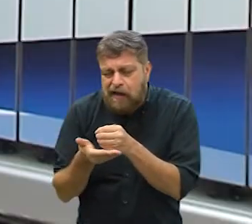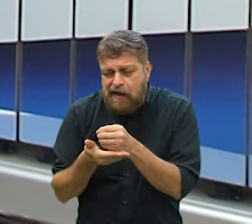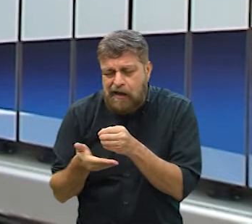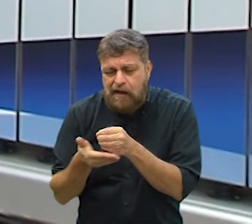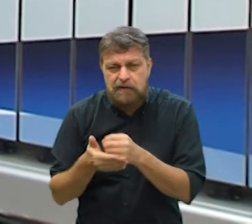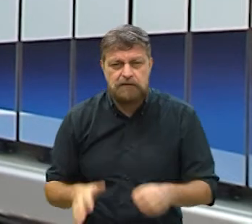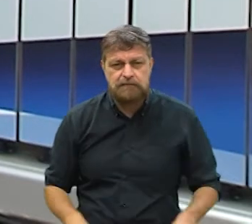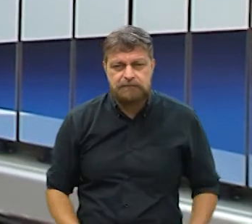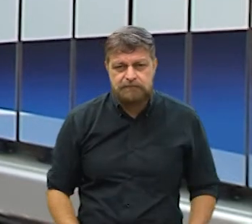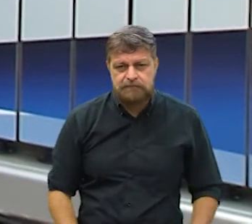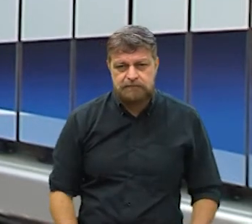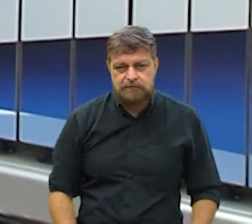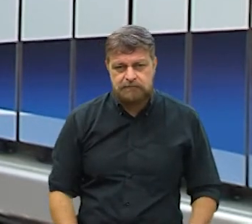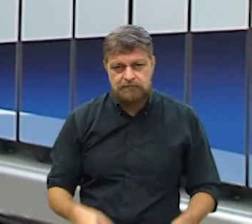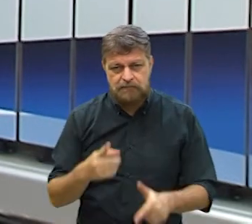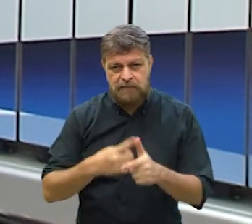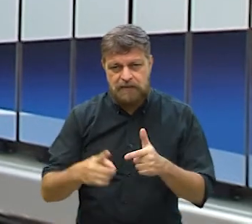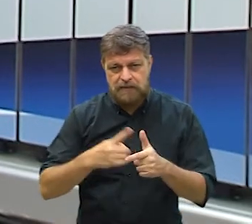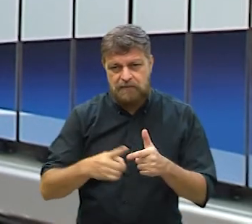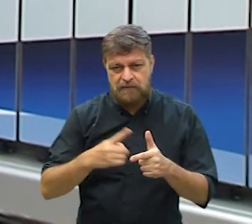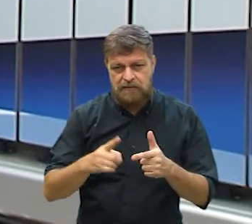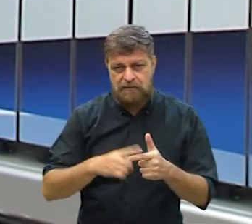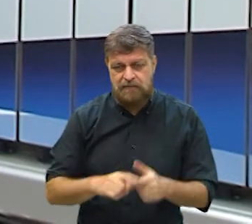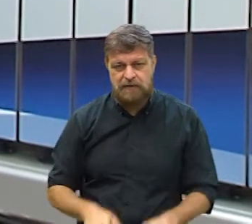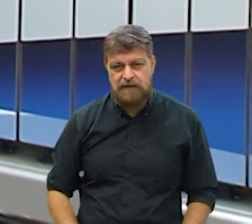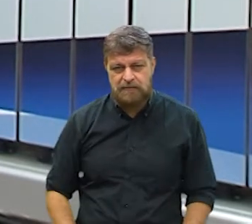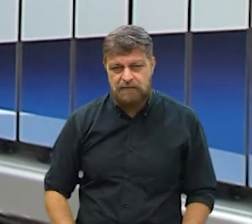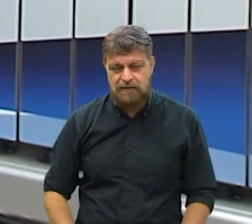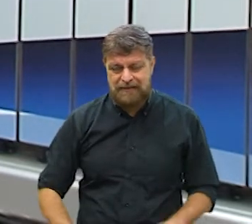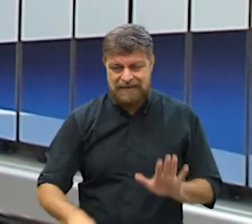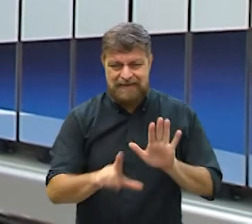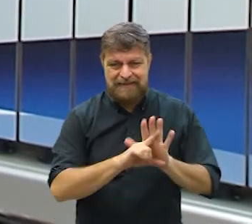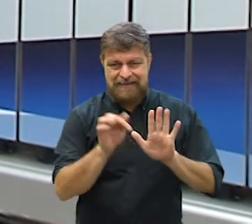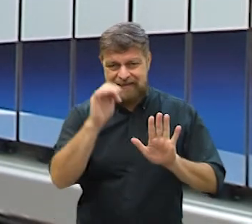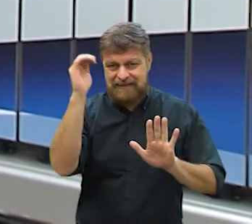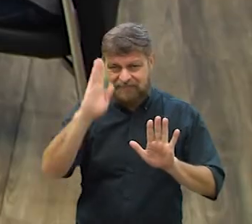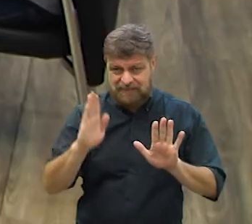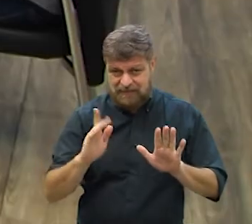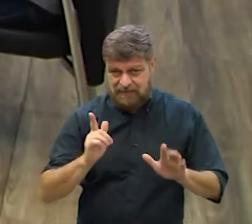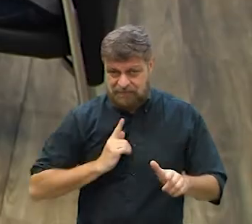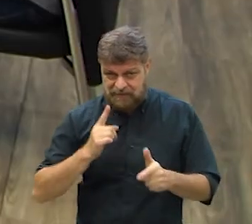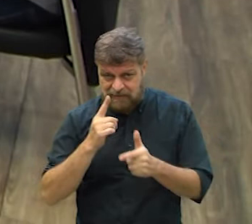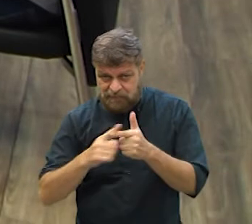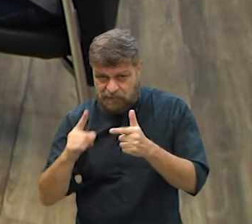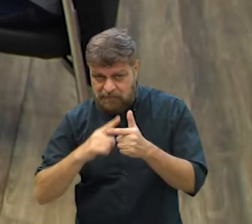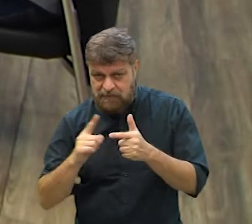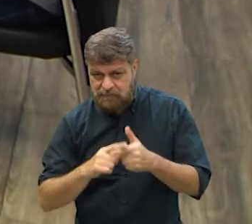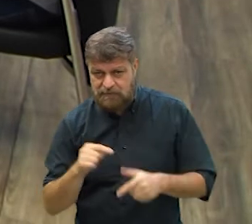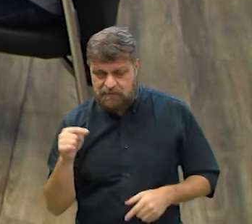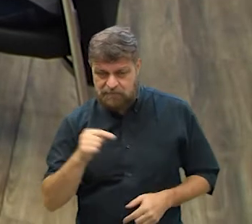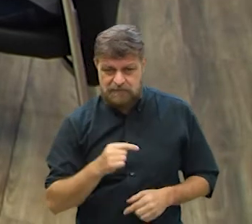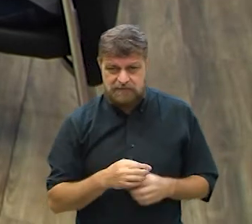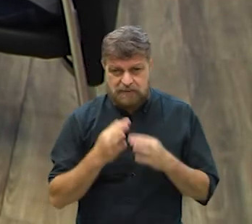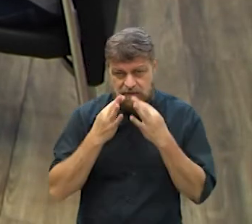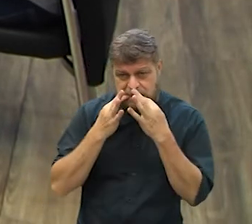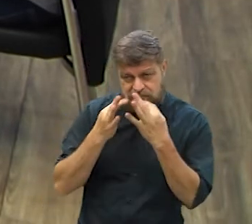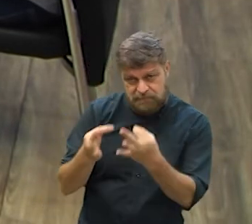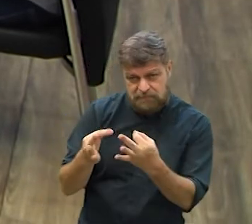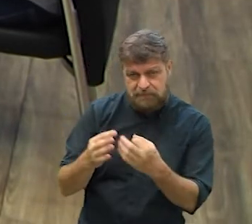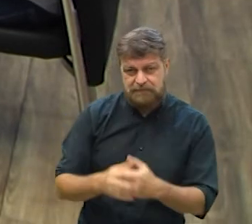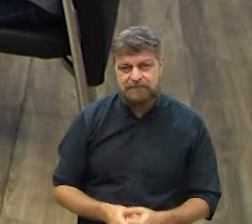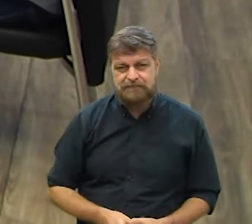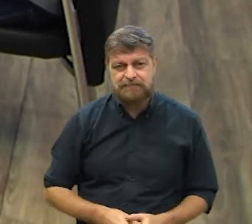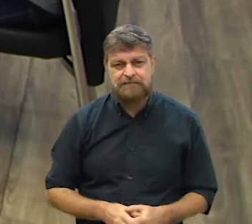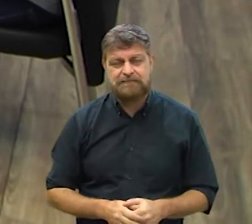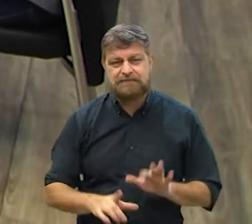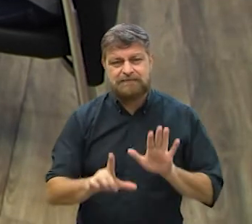doméstico. É um problema macro, vereadores, na lei federal. Vocês entendem desta maneira também? Sim,